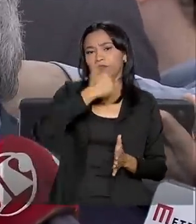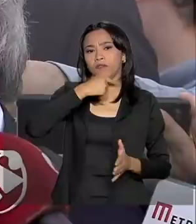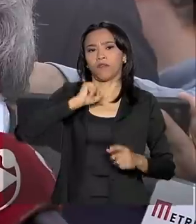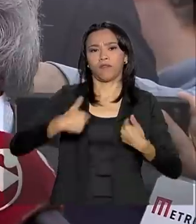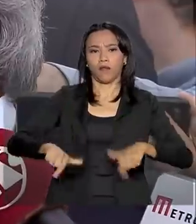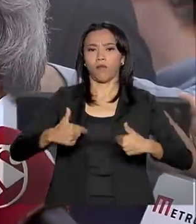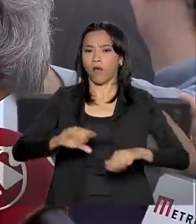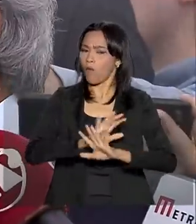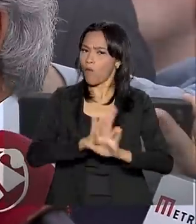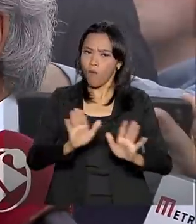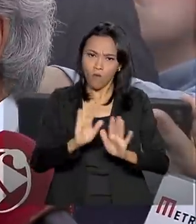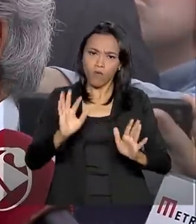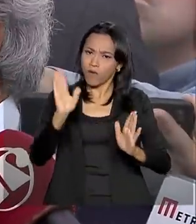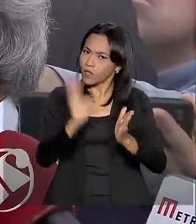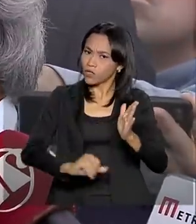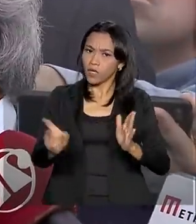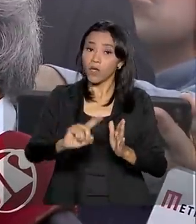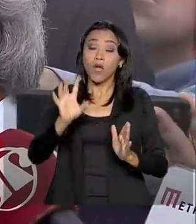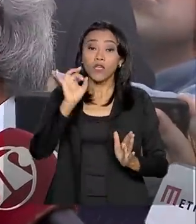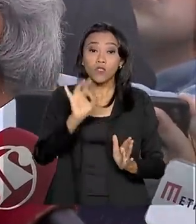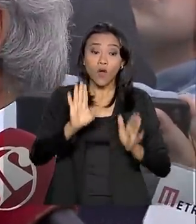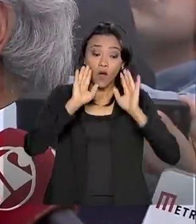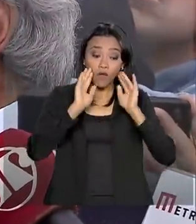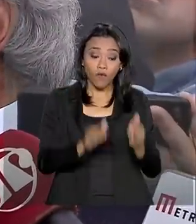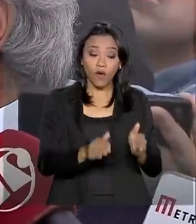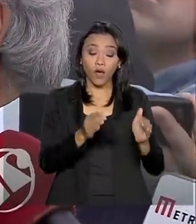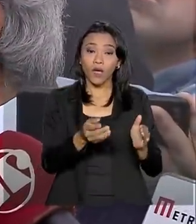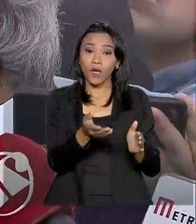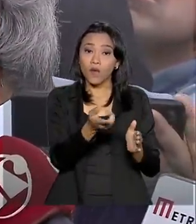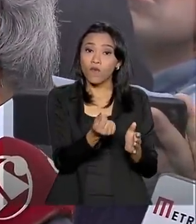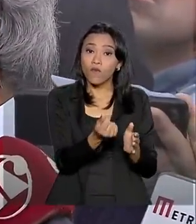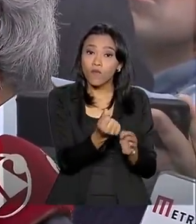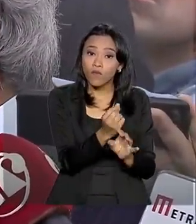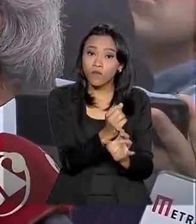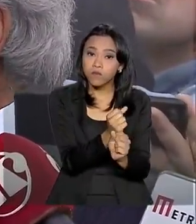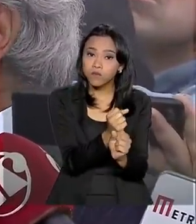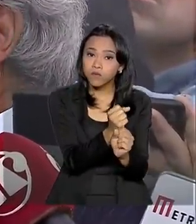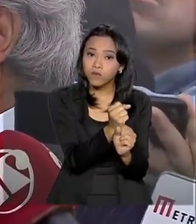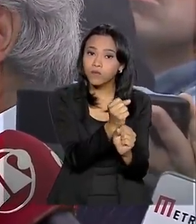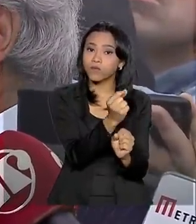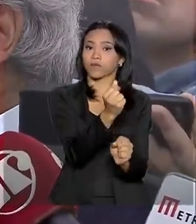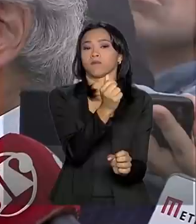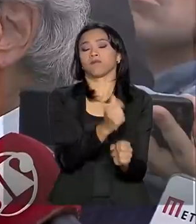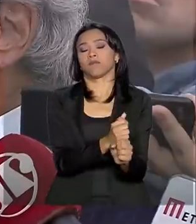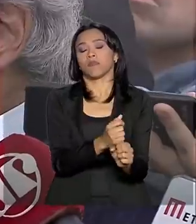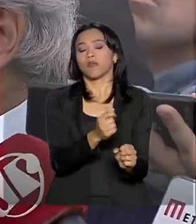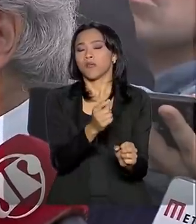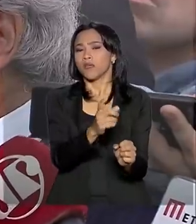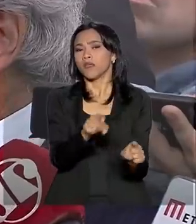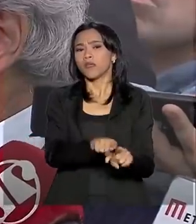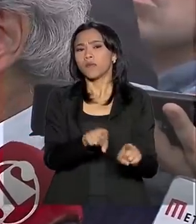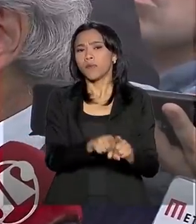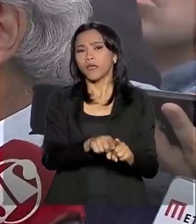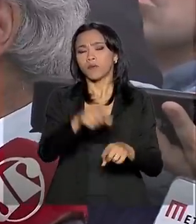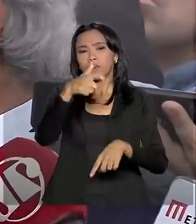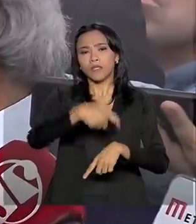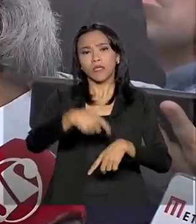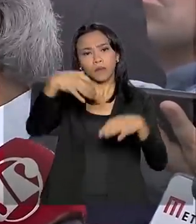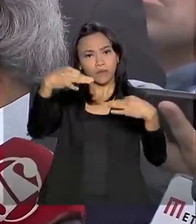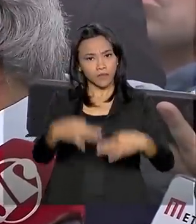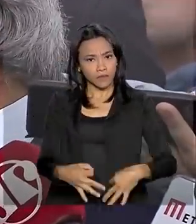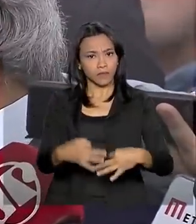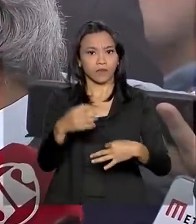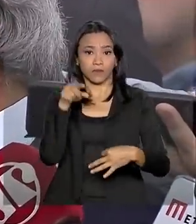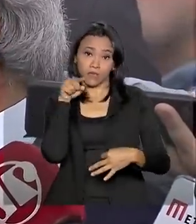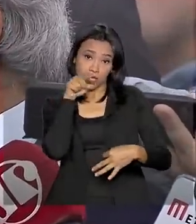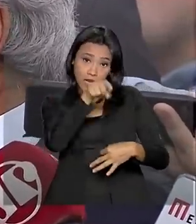absolutamente nada. Ela está olhando para o aspecto financeiro e abrindo a porta para que exatamente no fórum adequado, que é o